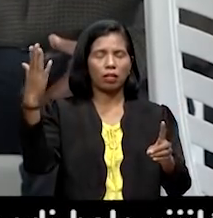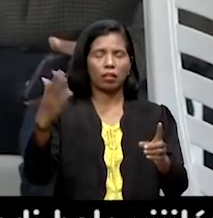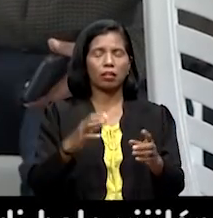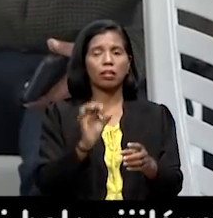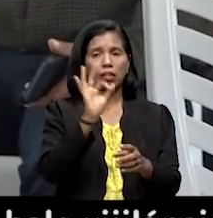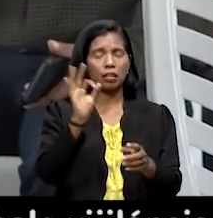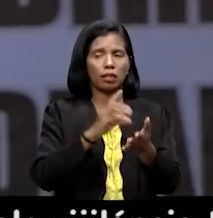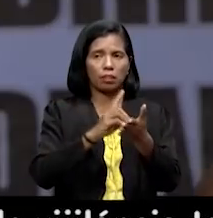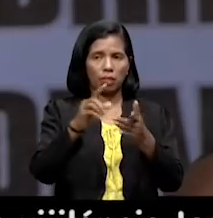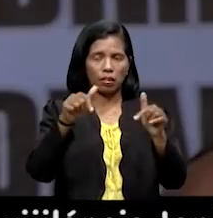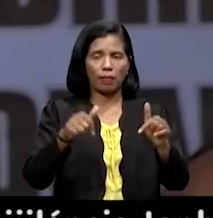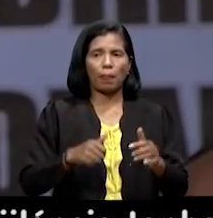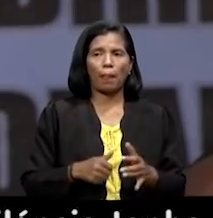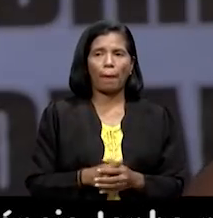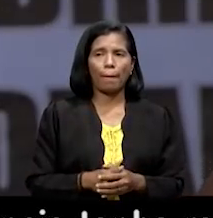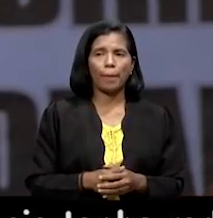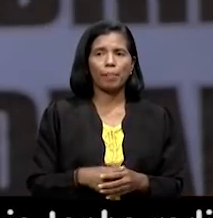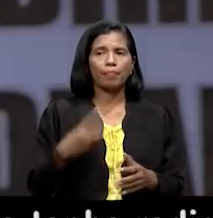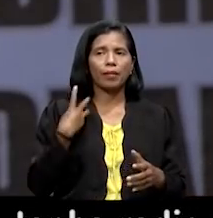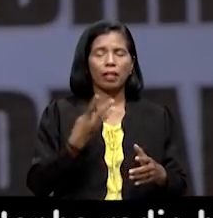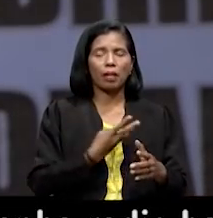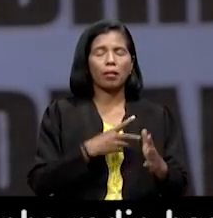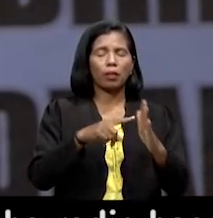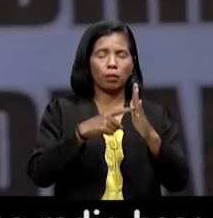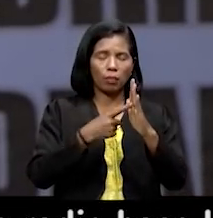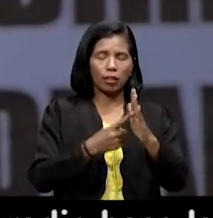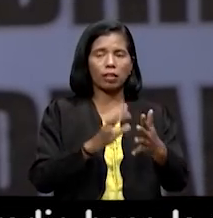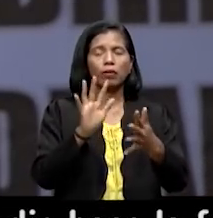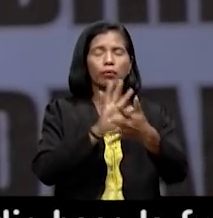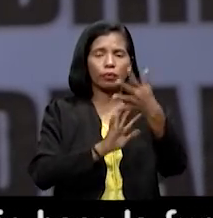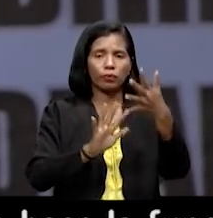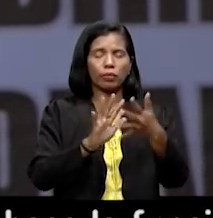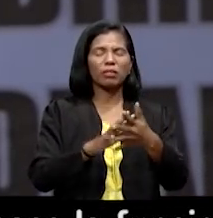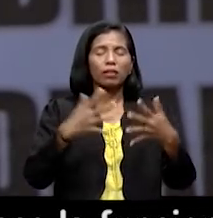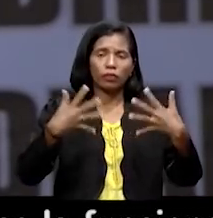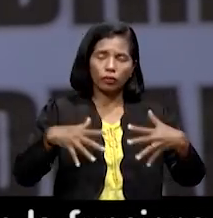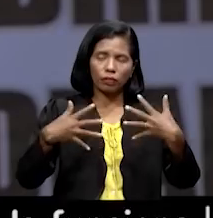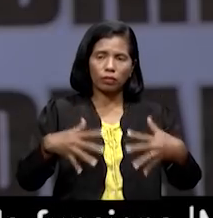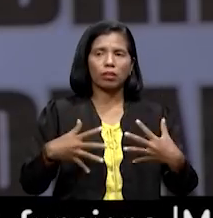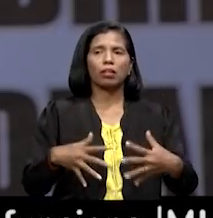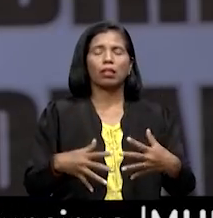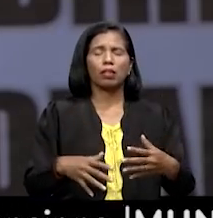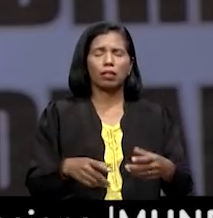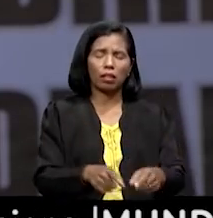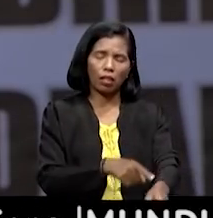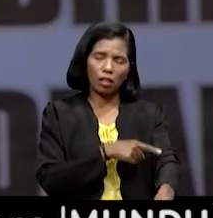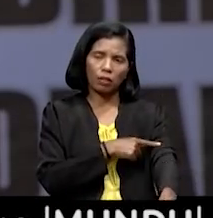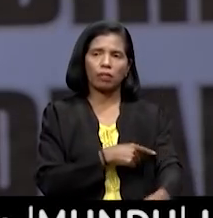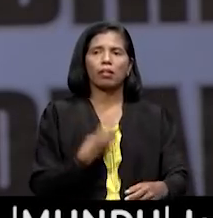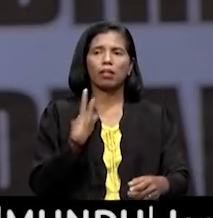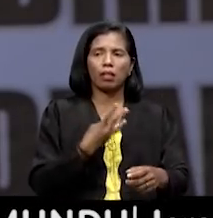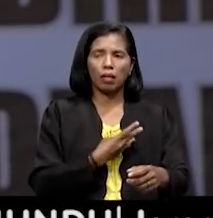ne. Ami de ver a fundo ne, a fundo processo ne, naro pepeves, ame